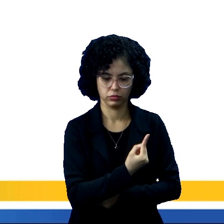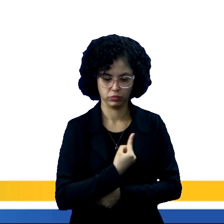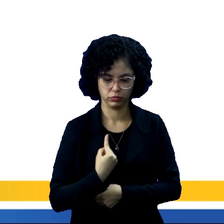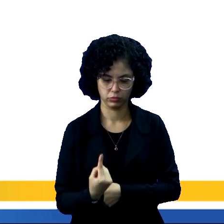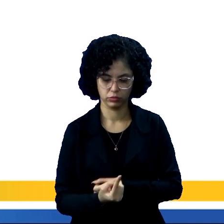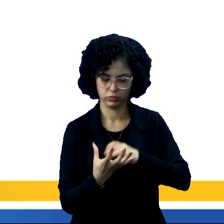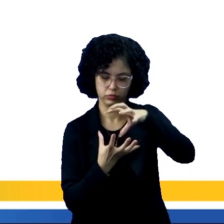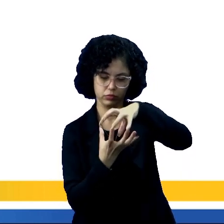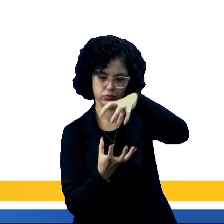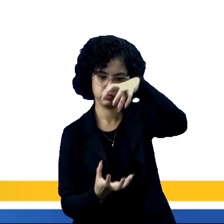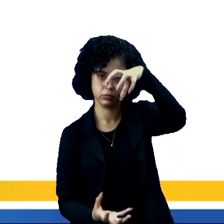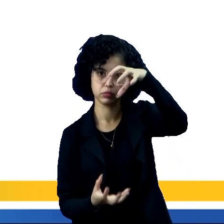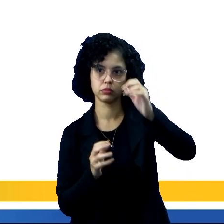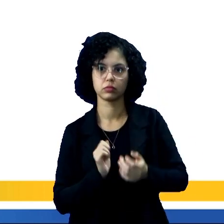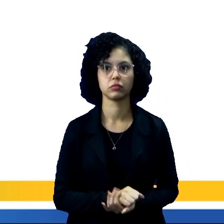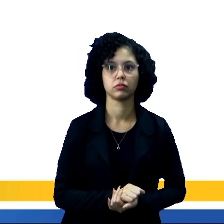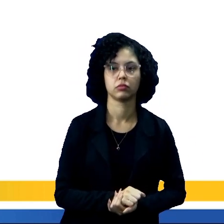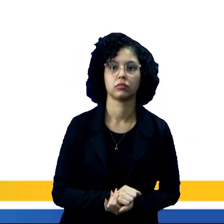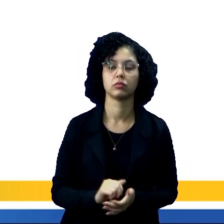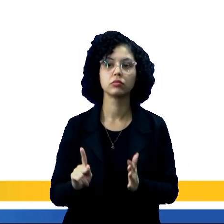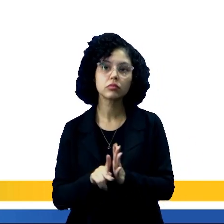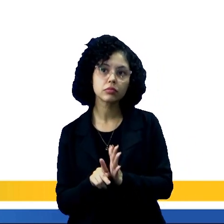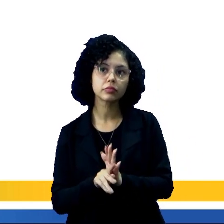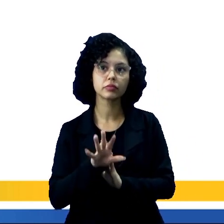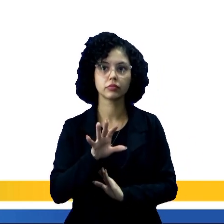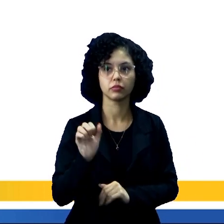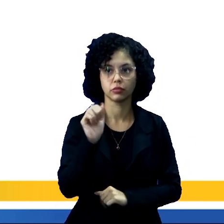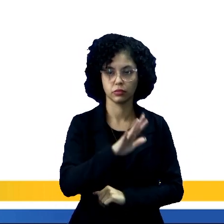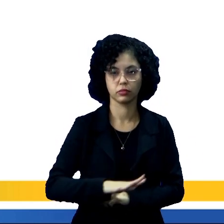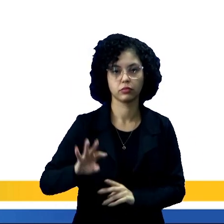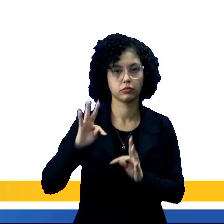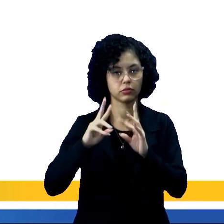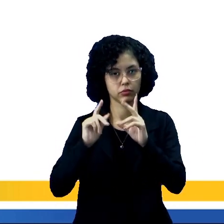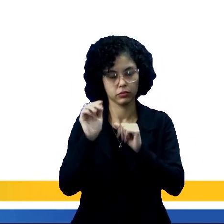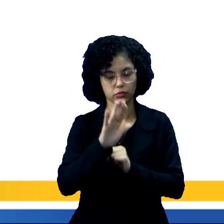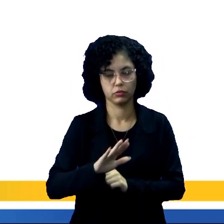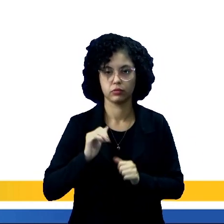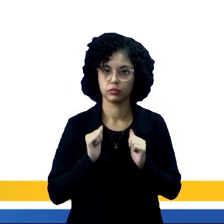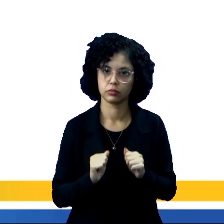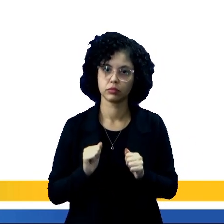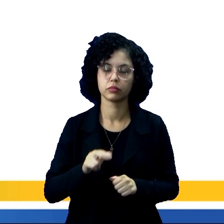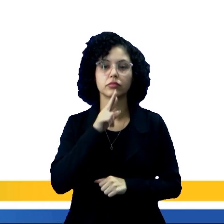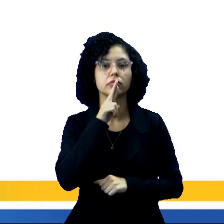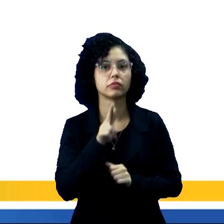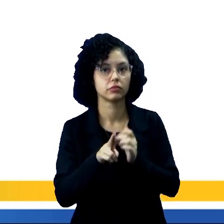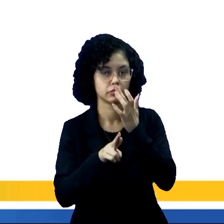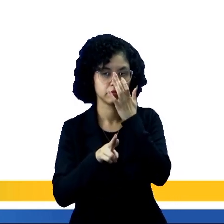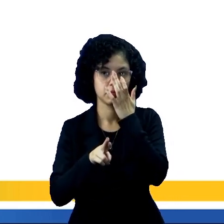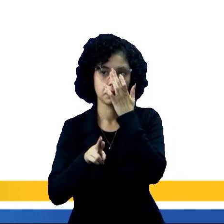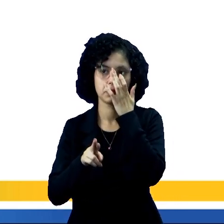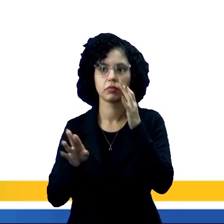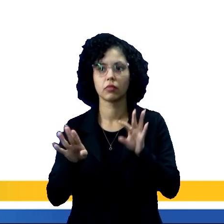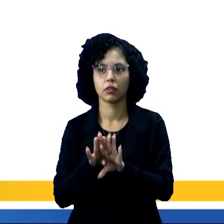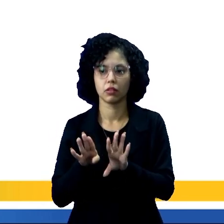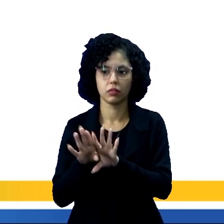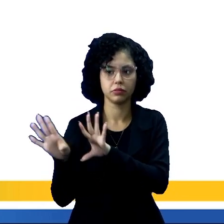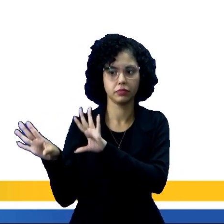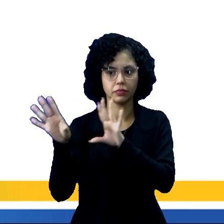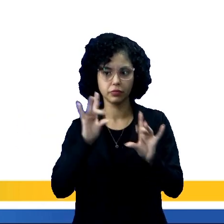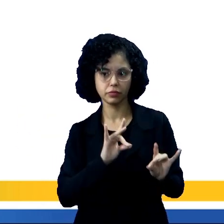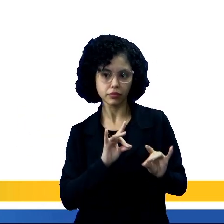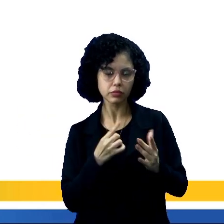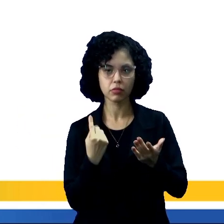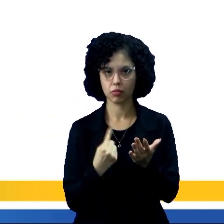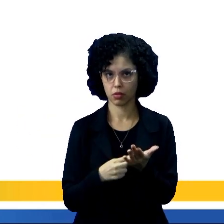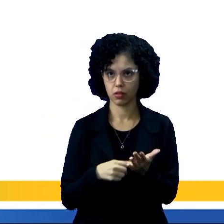Por esse motivo, alternativamente, a área total pode ser calculada também levando